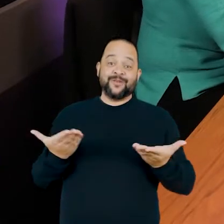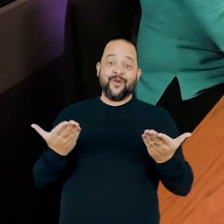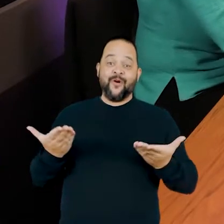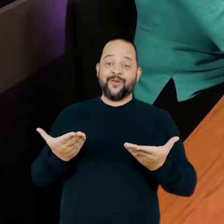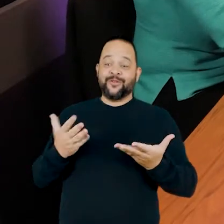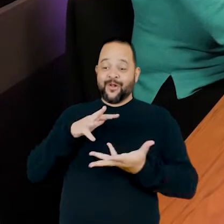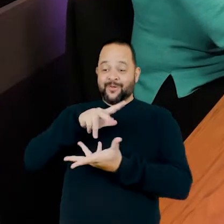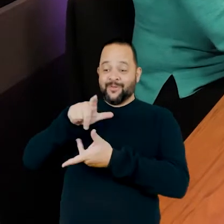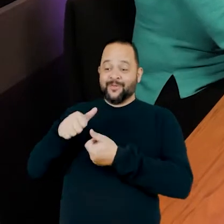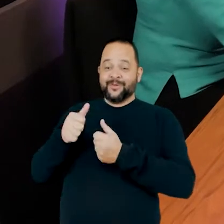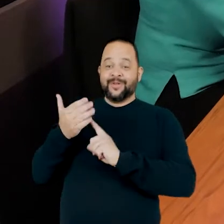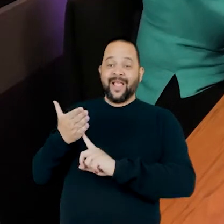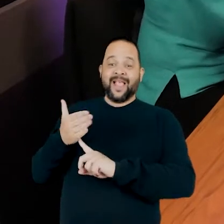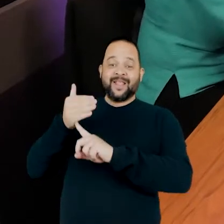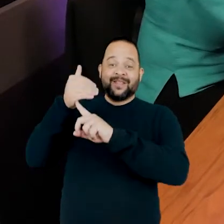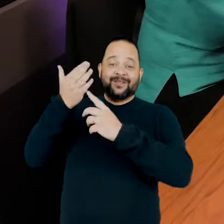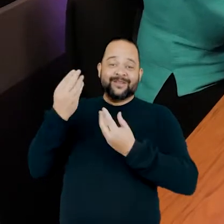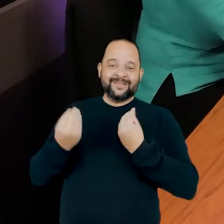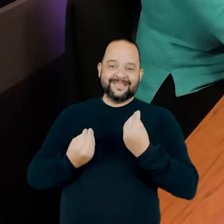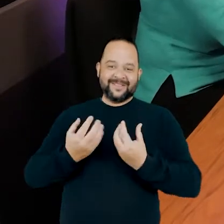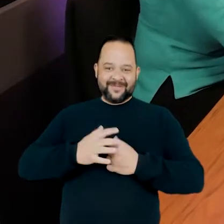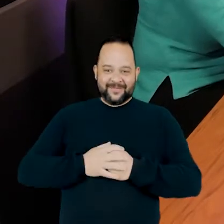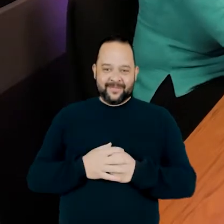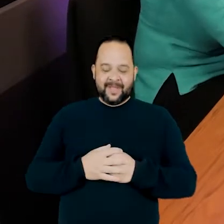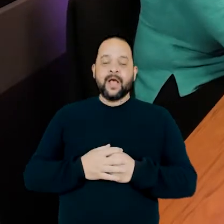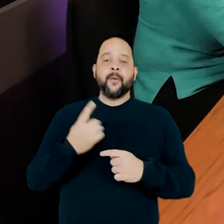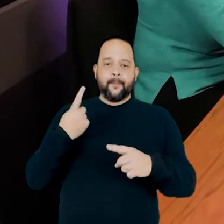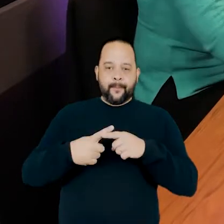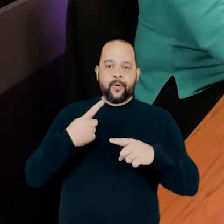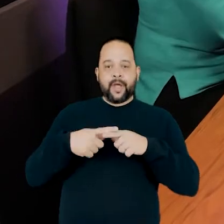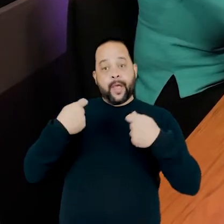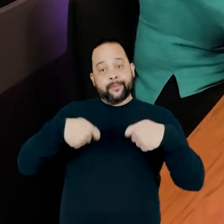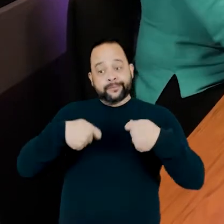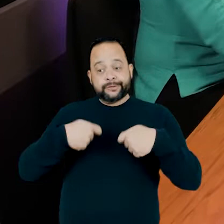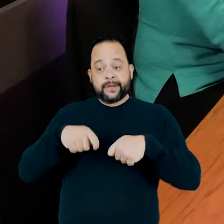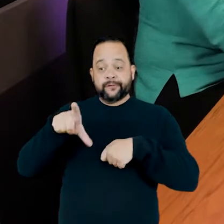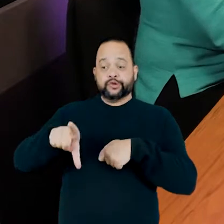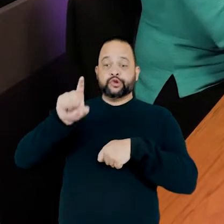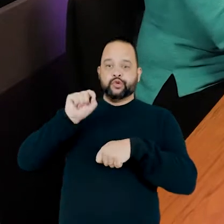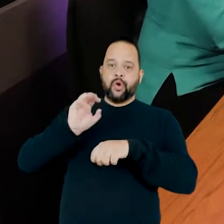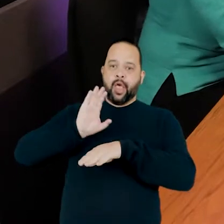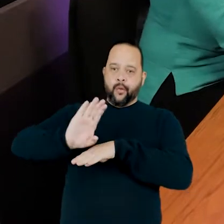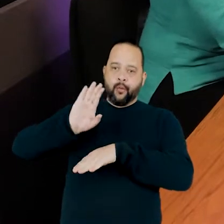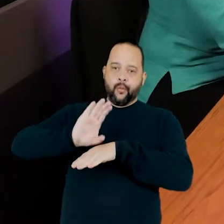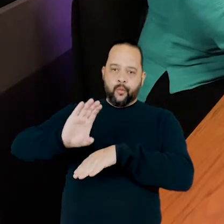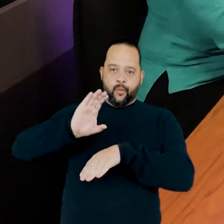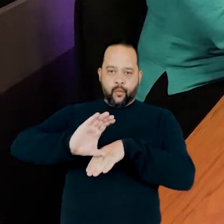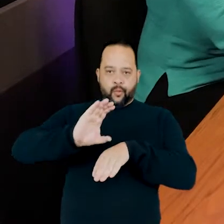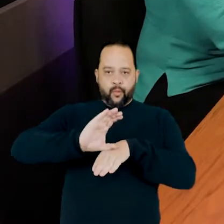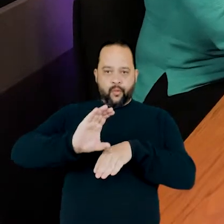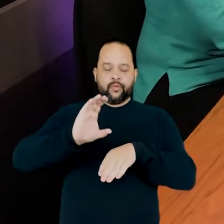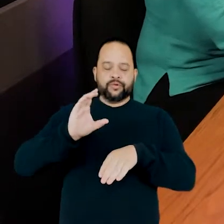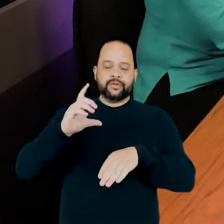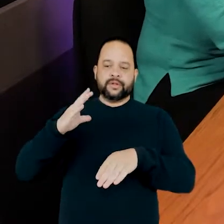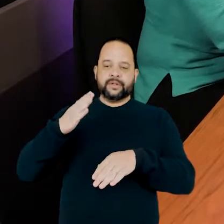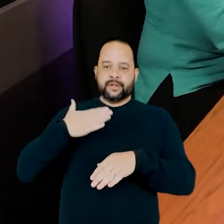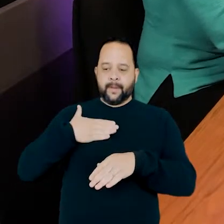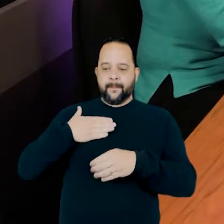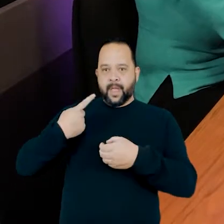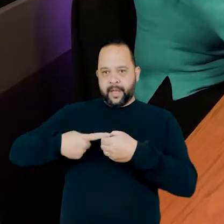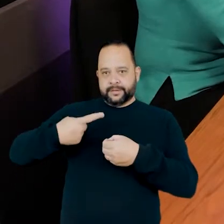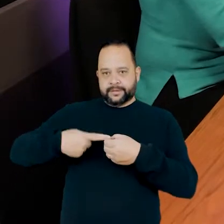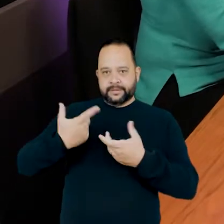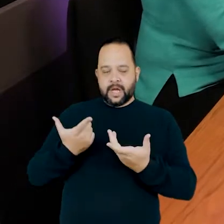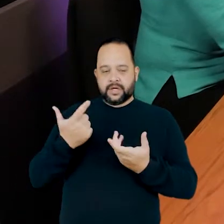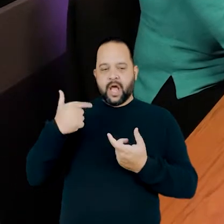né? Na época eu não tinha condições de sair da cidade pra estudar, eu tive que escolher um curso, né, que tivesse na minha cidade. E foi